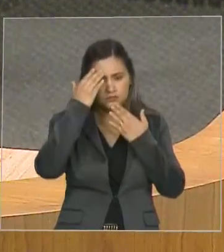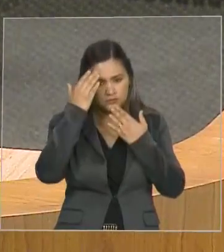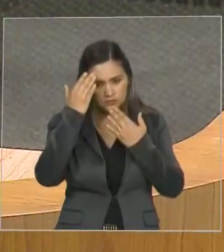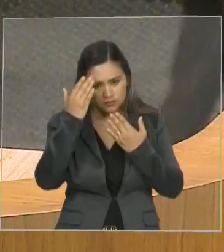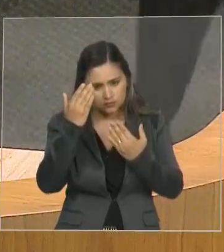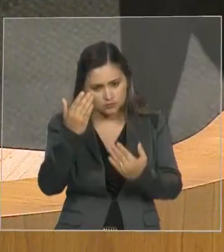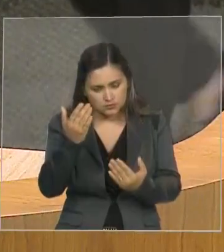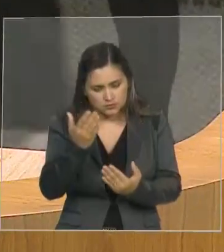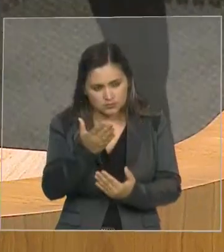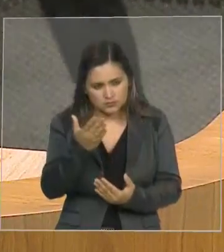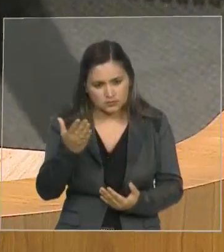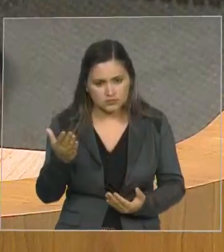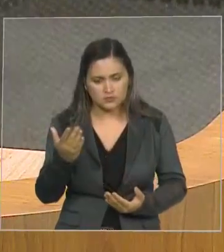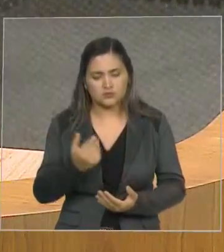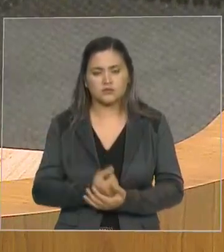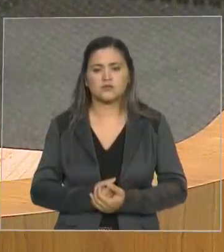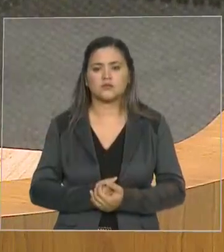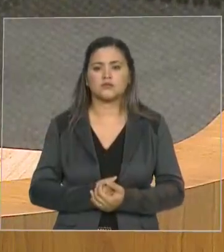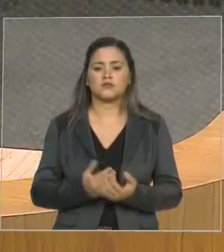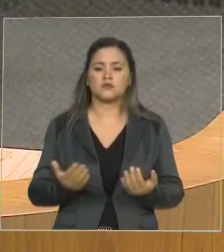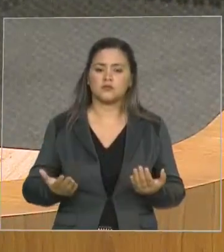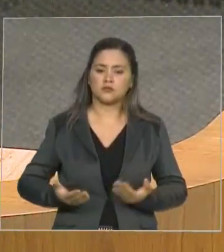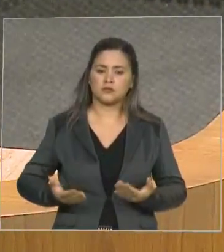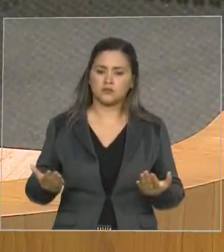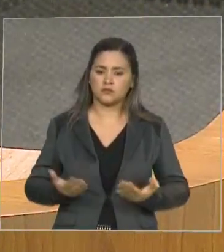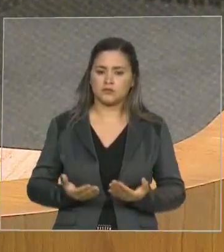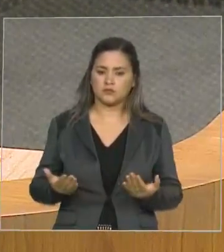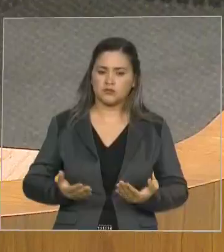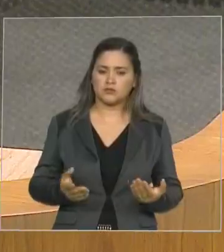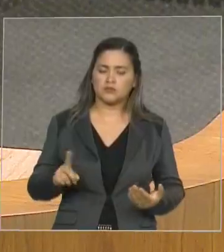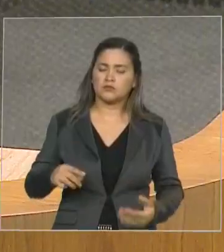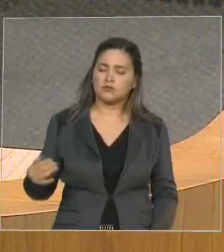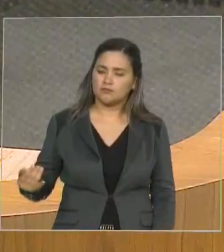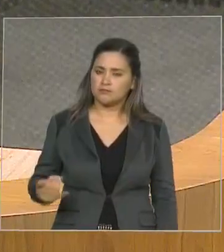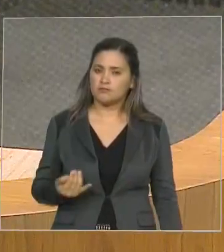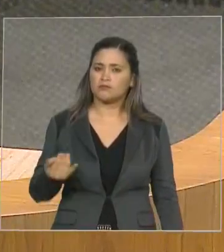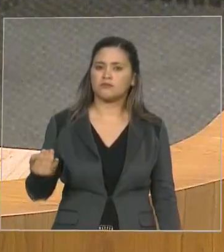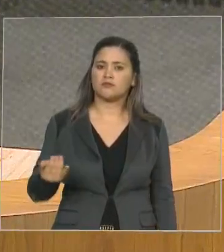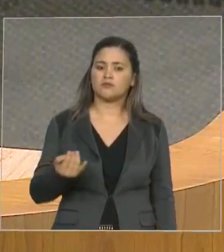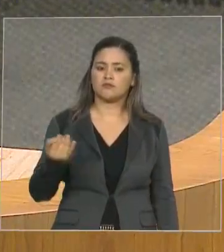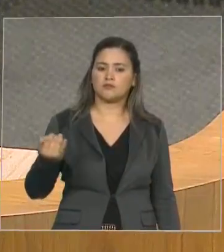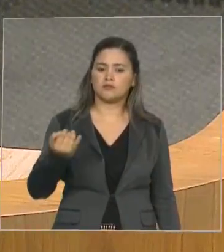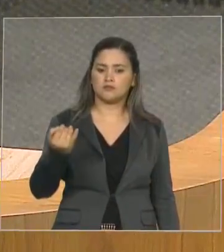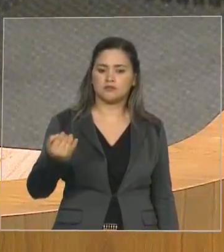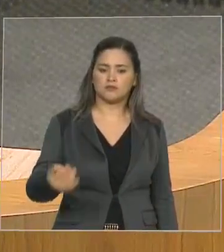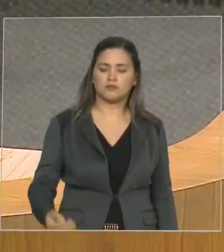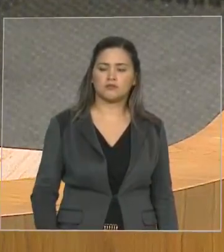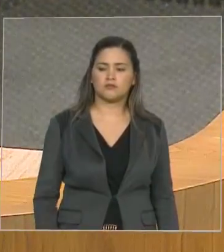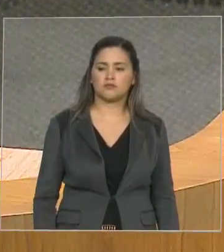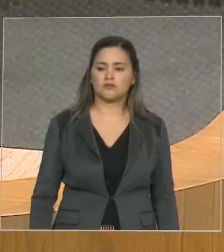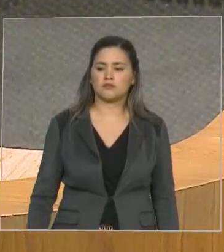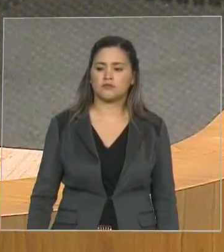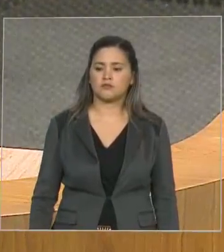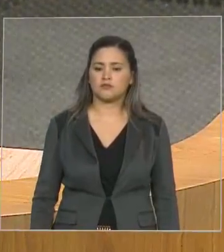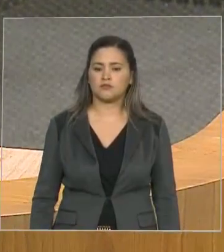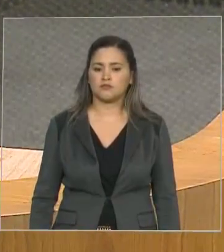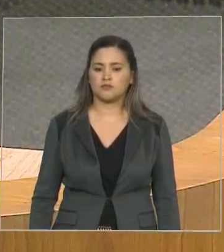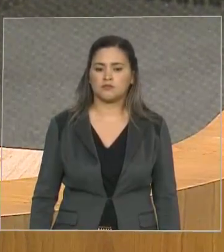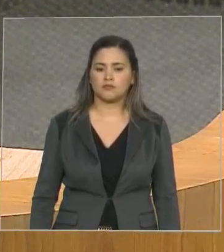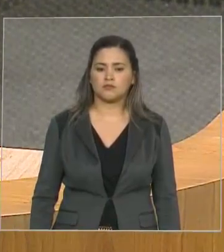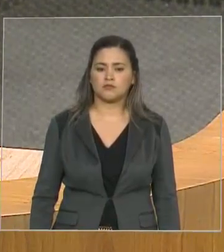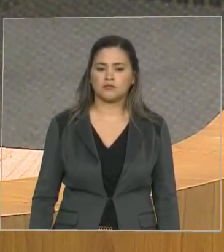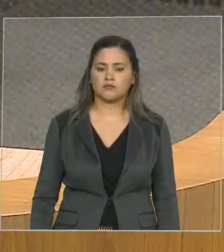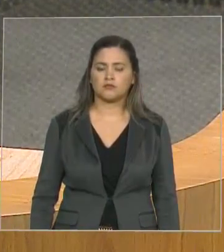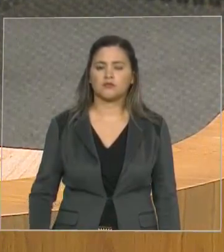oportunidade que nos é dada, que é uma oportunidade muito valiosa. quero saudar a Coronel